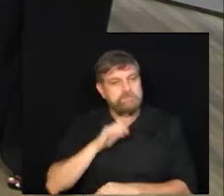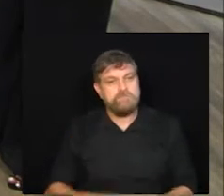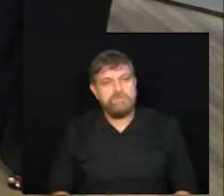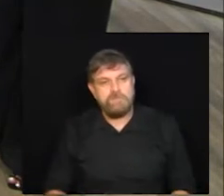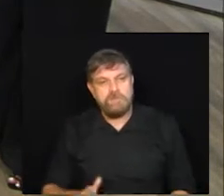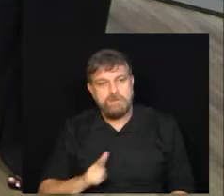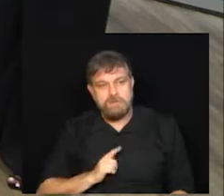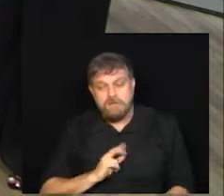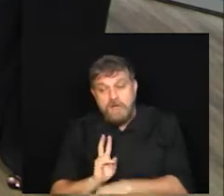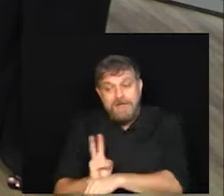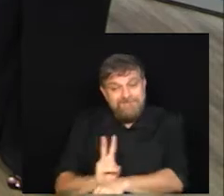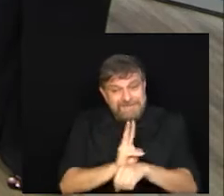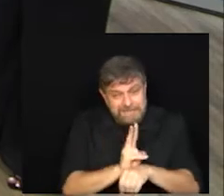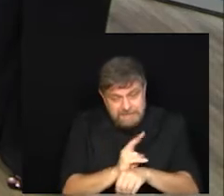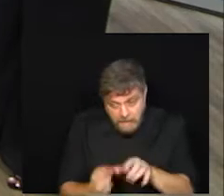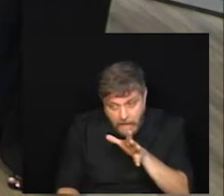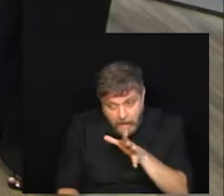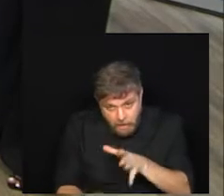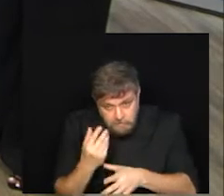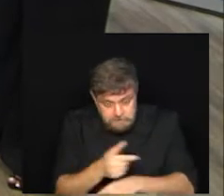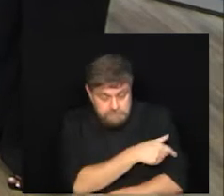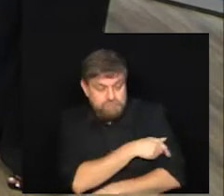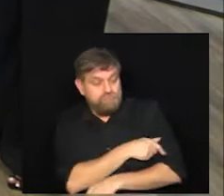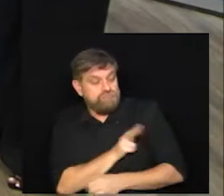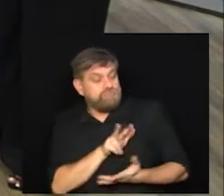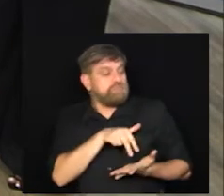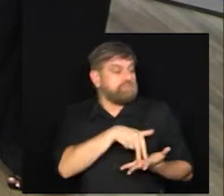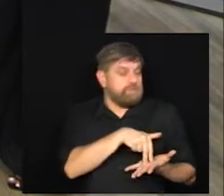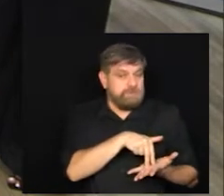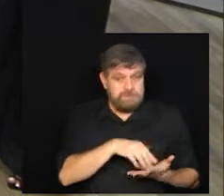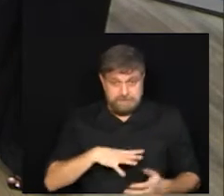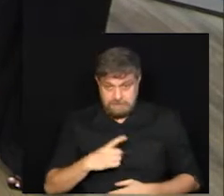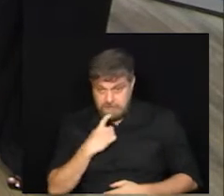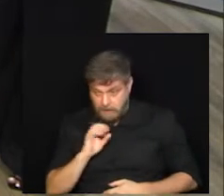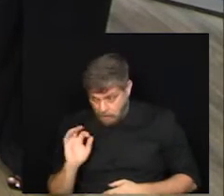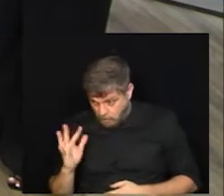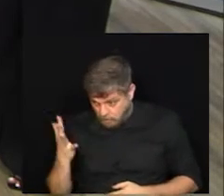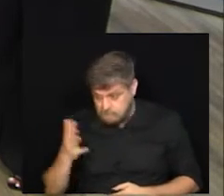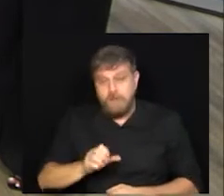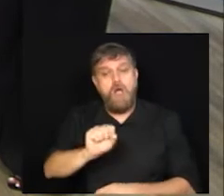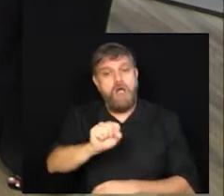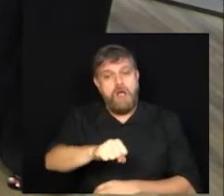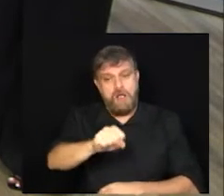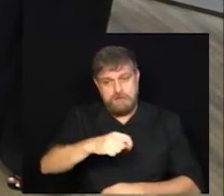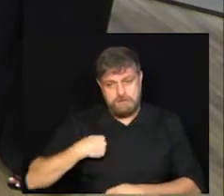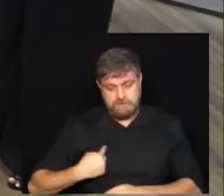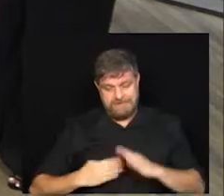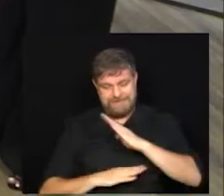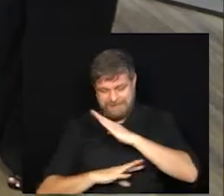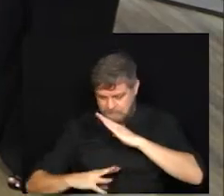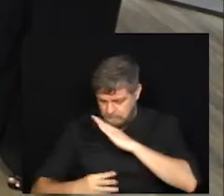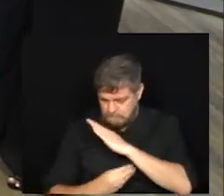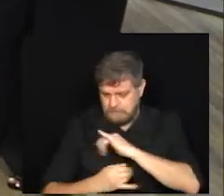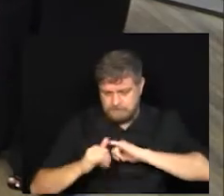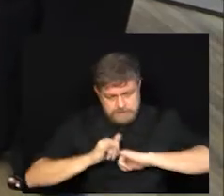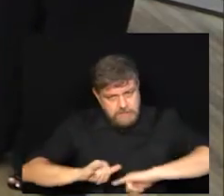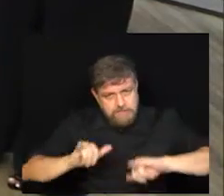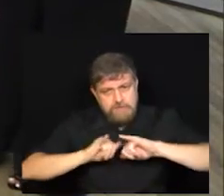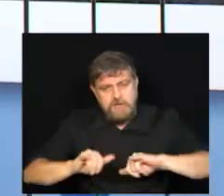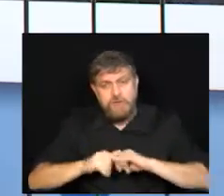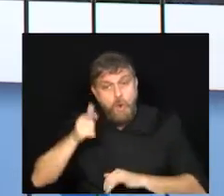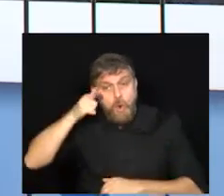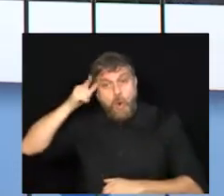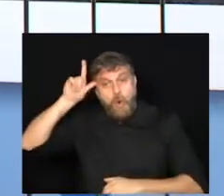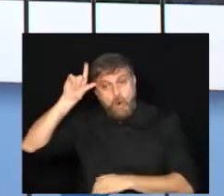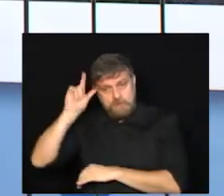cuidado, fiscalização tem acontecido na cidade? Tem acontecido sim, a gente já falou aqui no Câmara Total, inclusive ontem